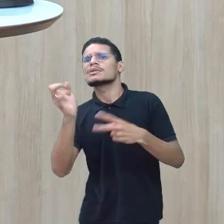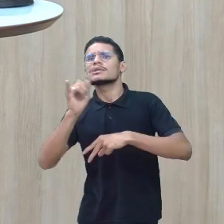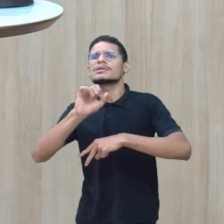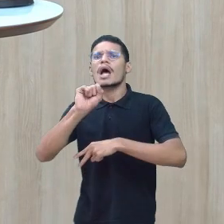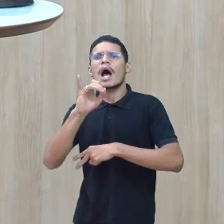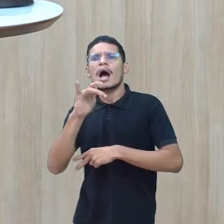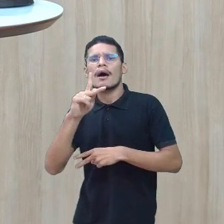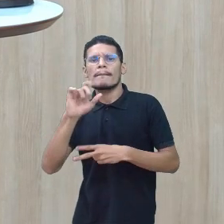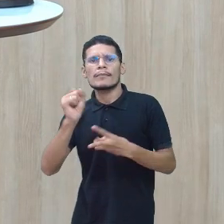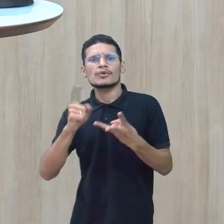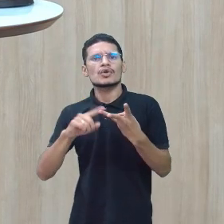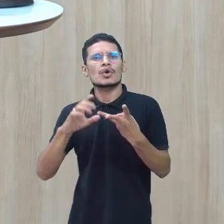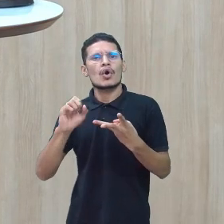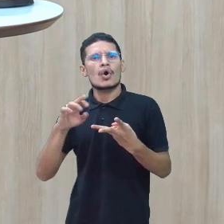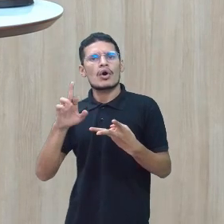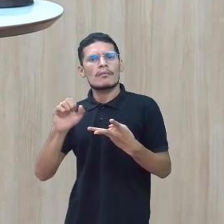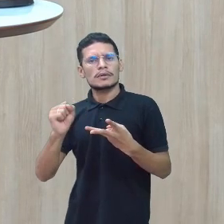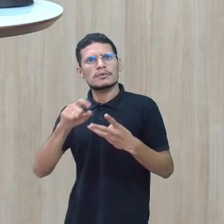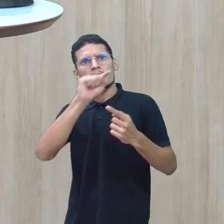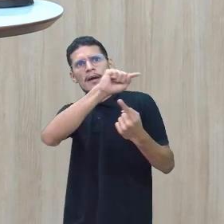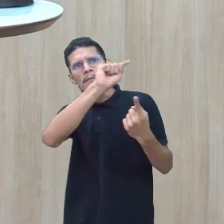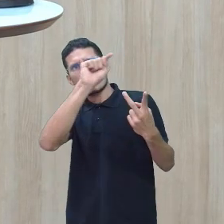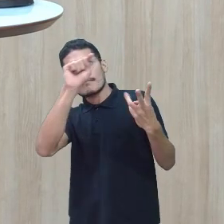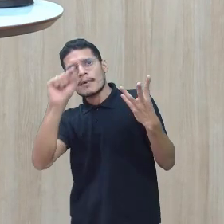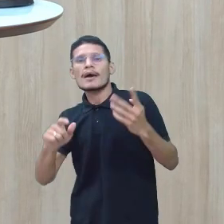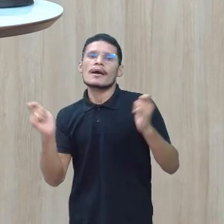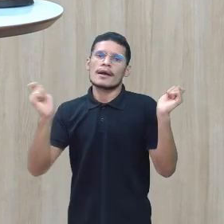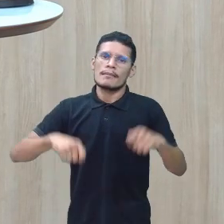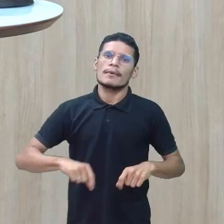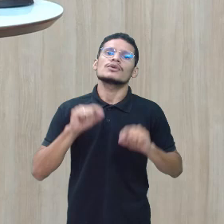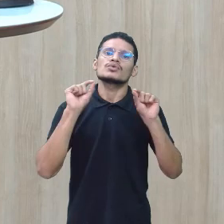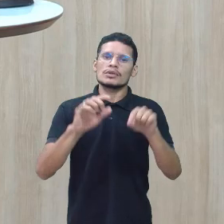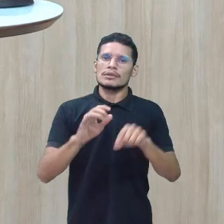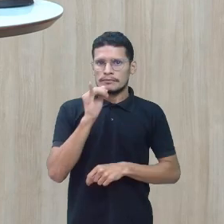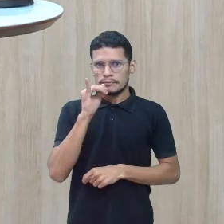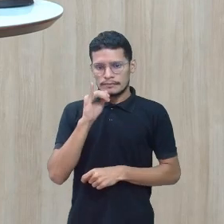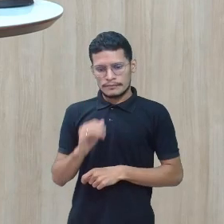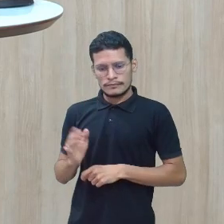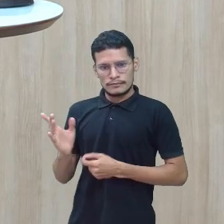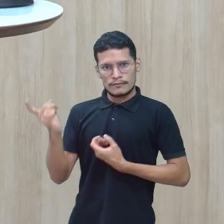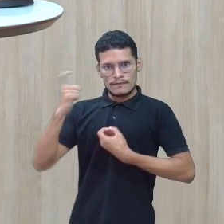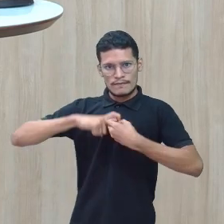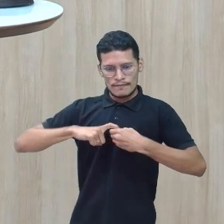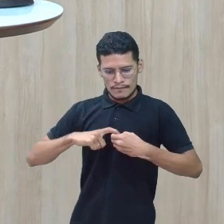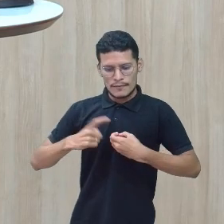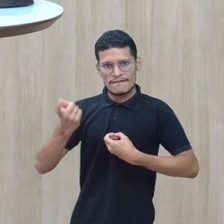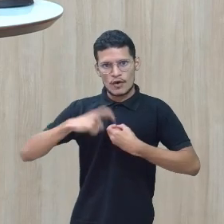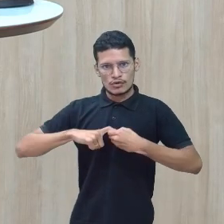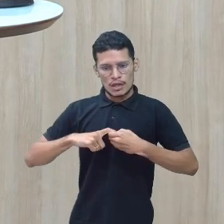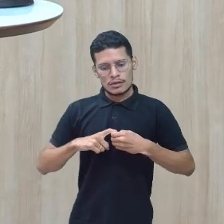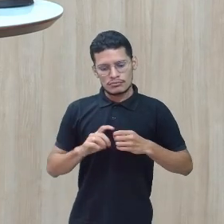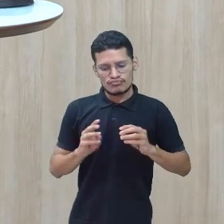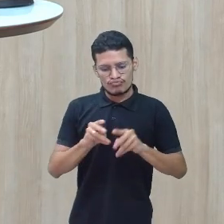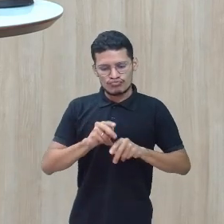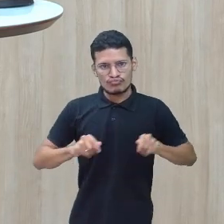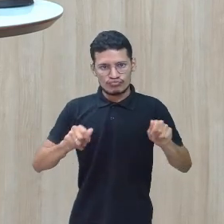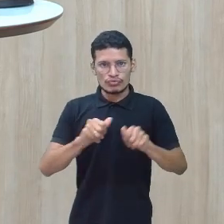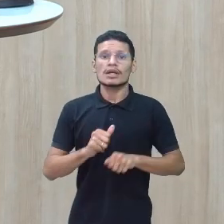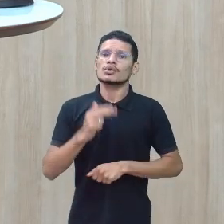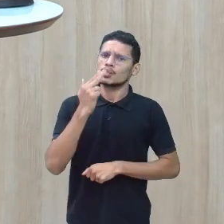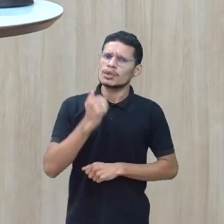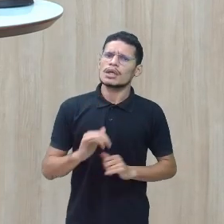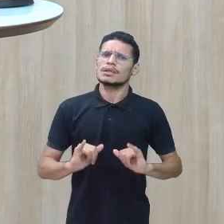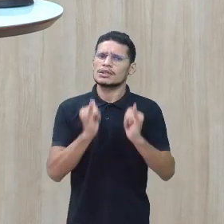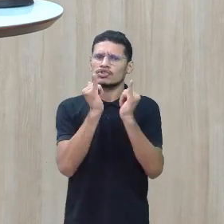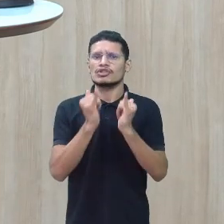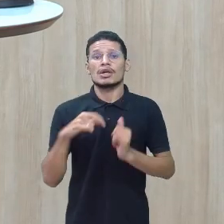cobras, eles são decompostos pelas bactérias e fungos. E volta esses nutrientes, essa energia